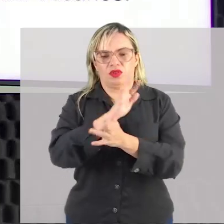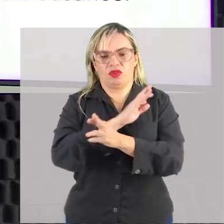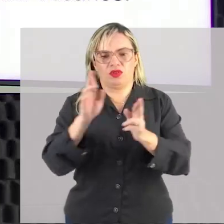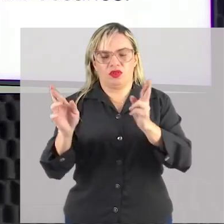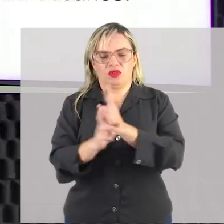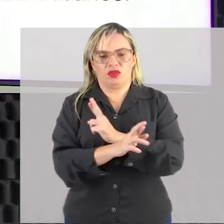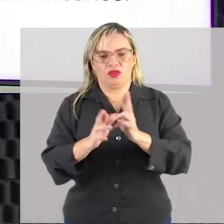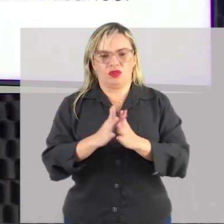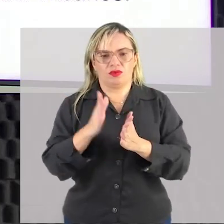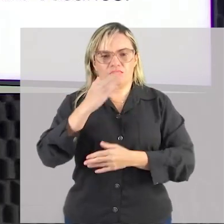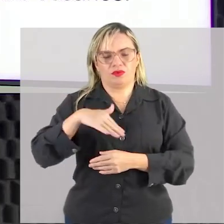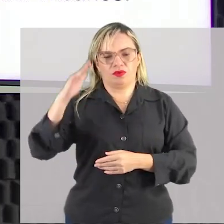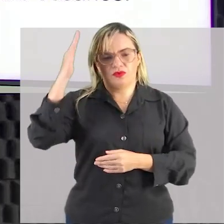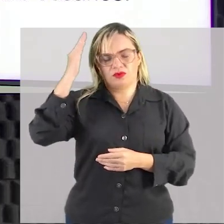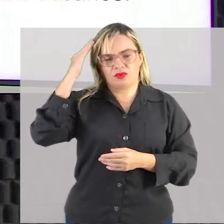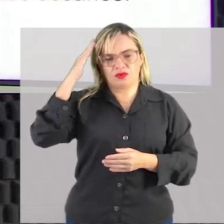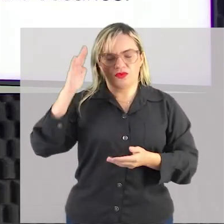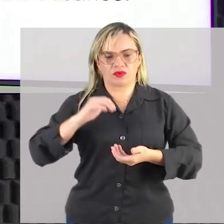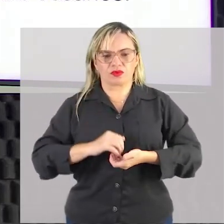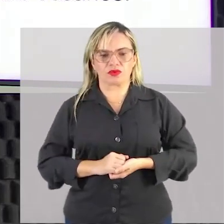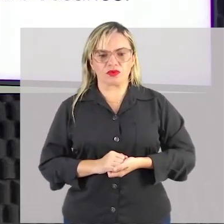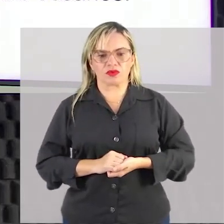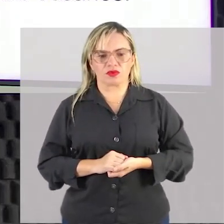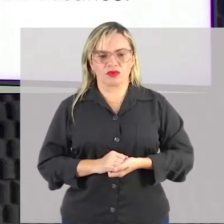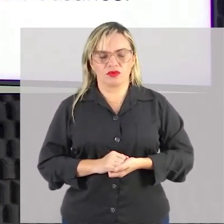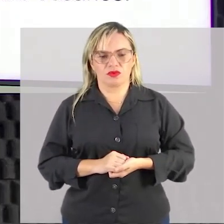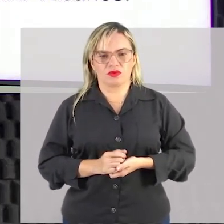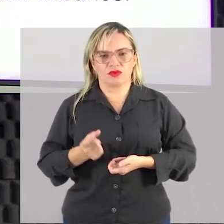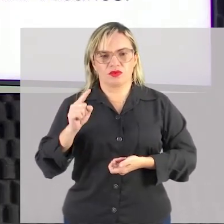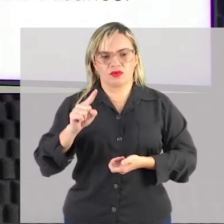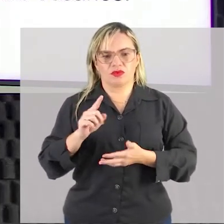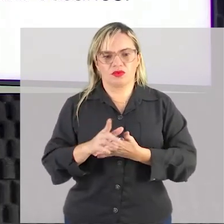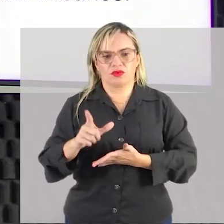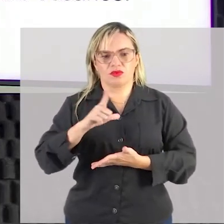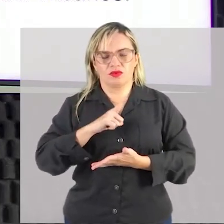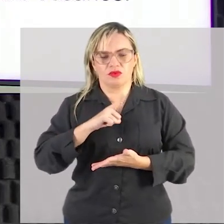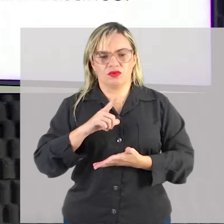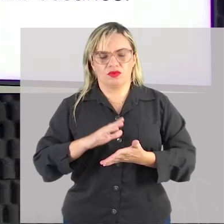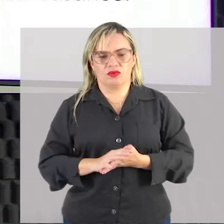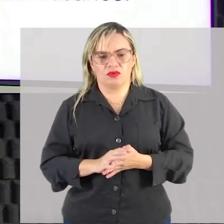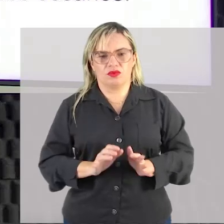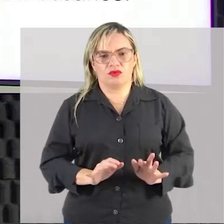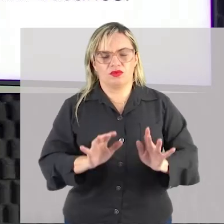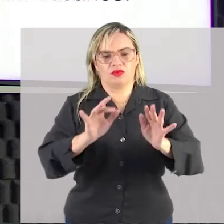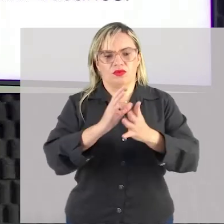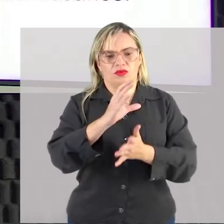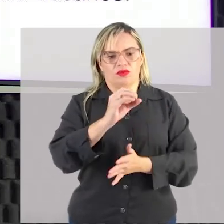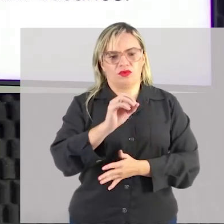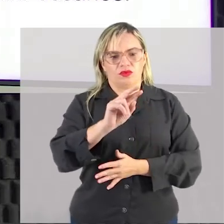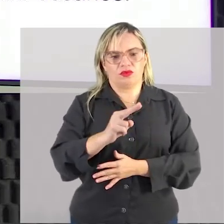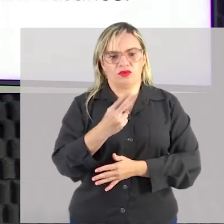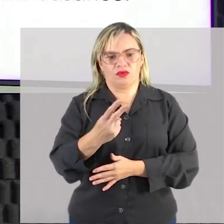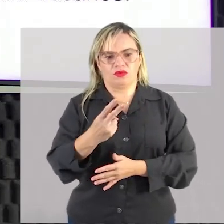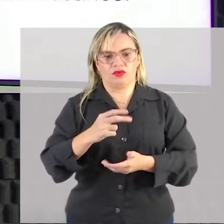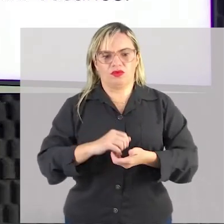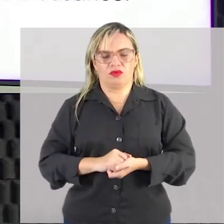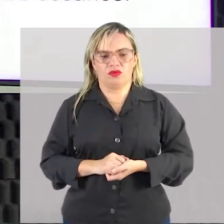a, entende uma coisa. Se você tem no ambiente o gás carbônico,